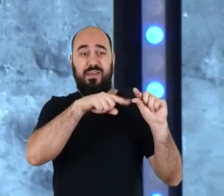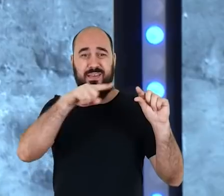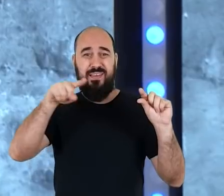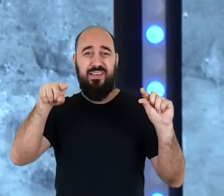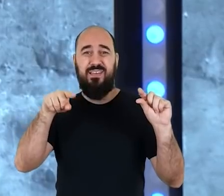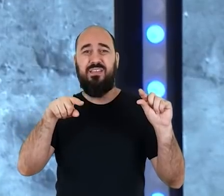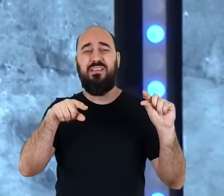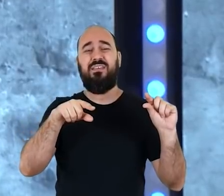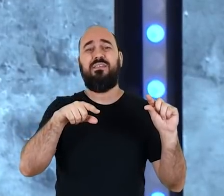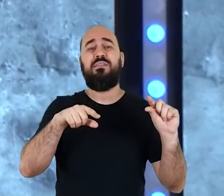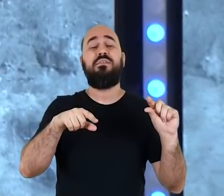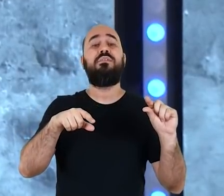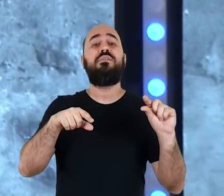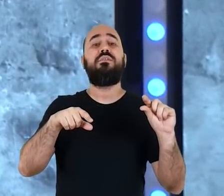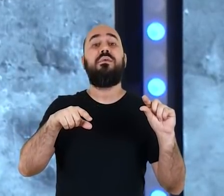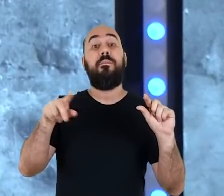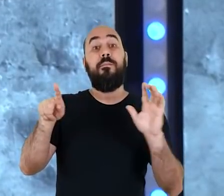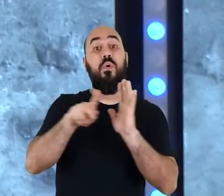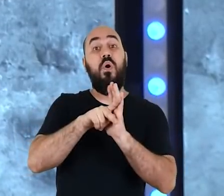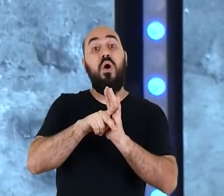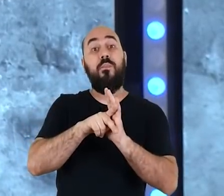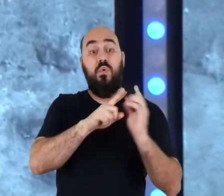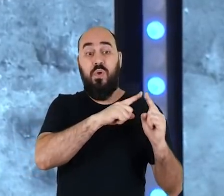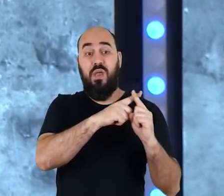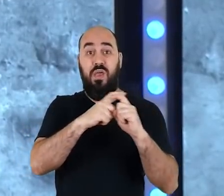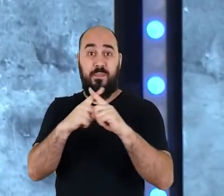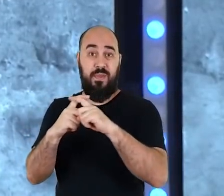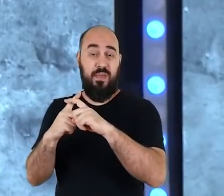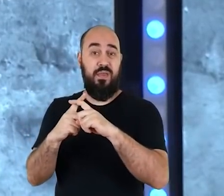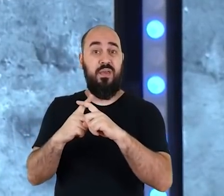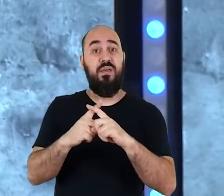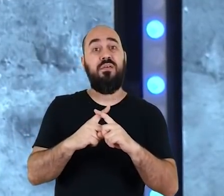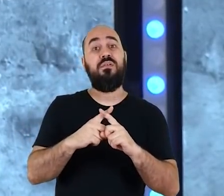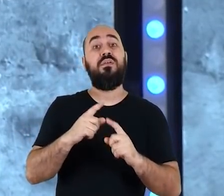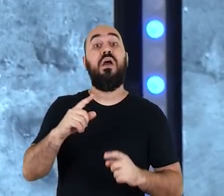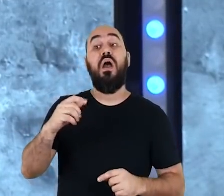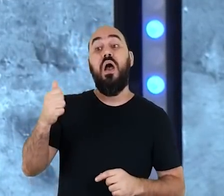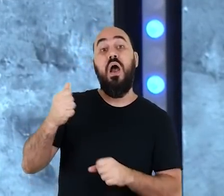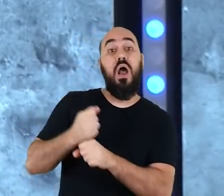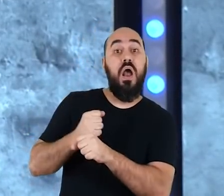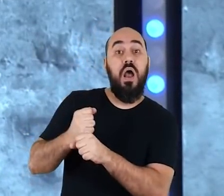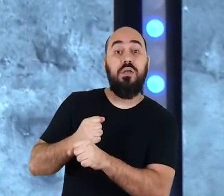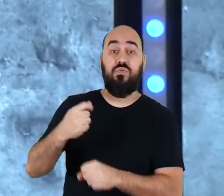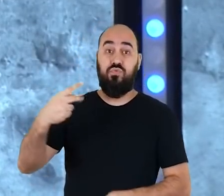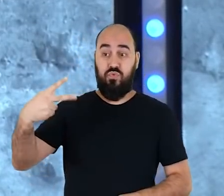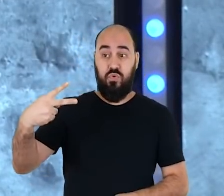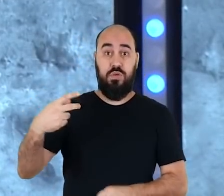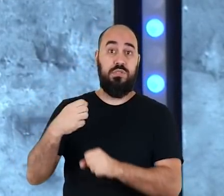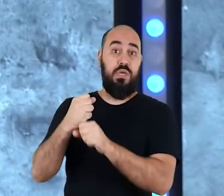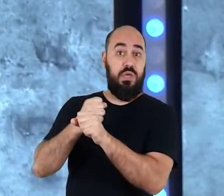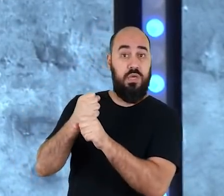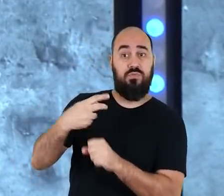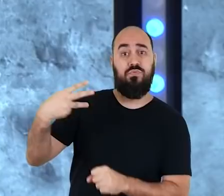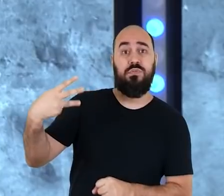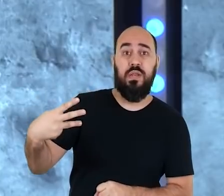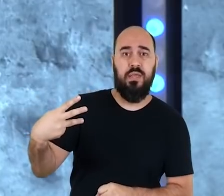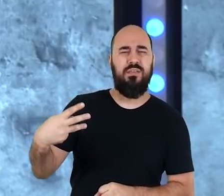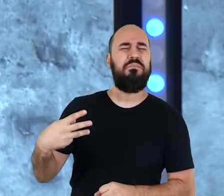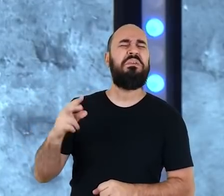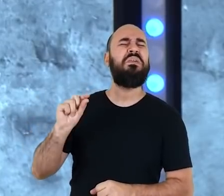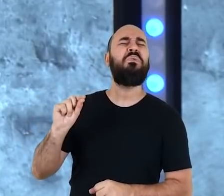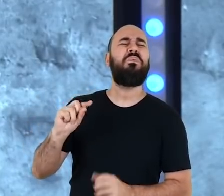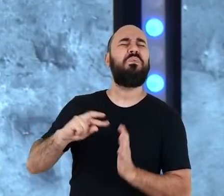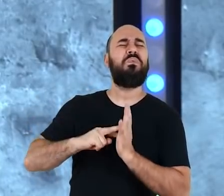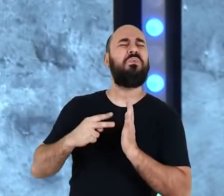hebraico Shanat Shtain, que significa ano 2, ou Shanat Shalosh, ano 3, que significa ano 2, o ano 3.